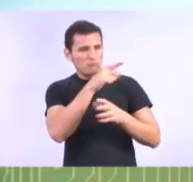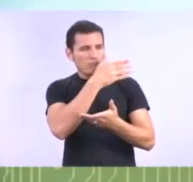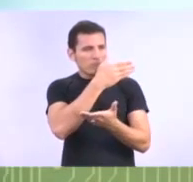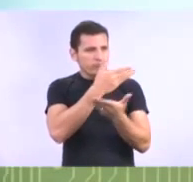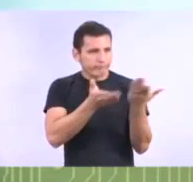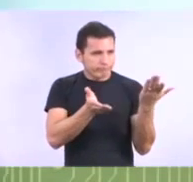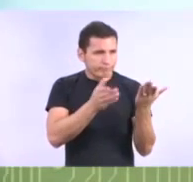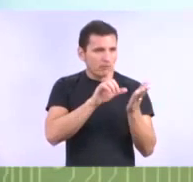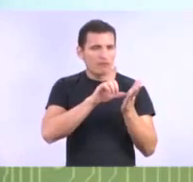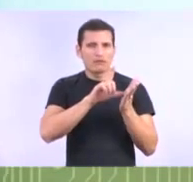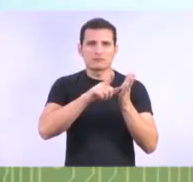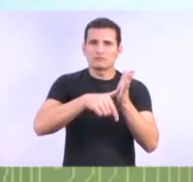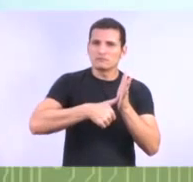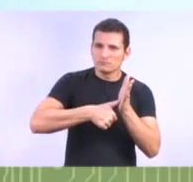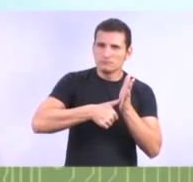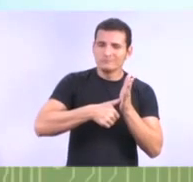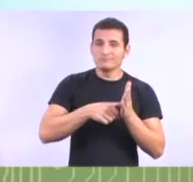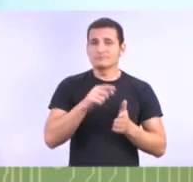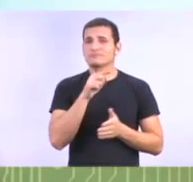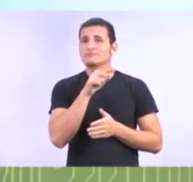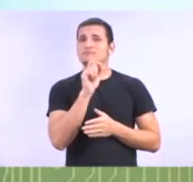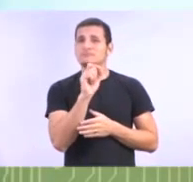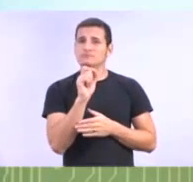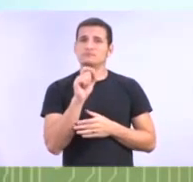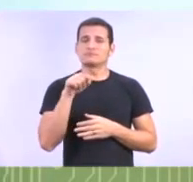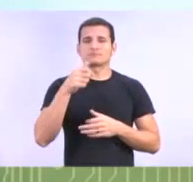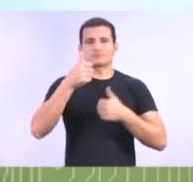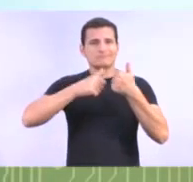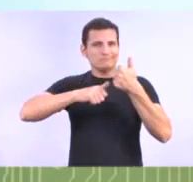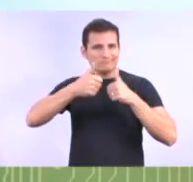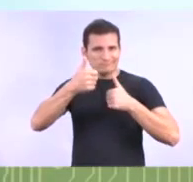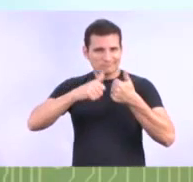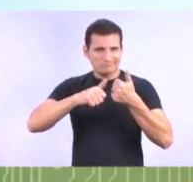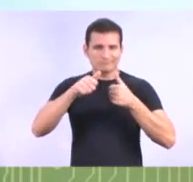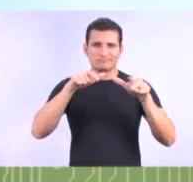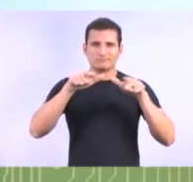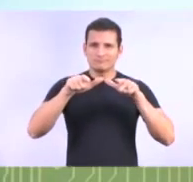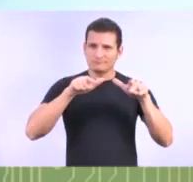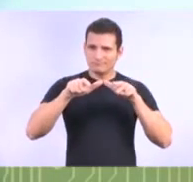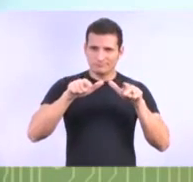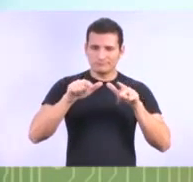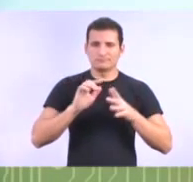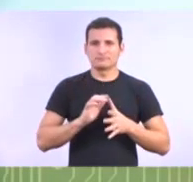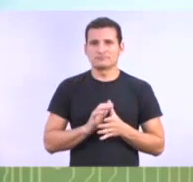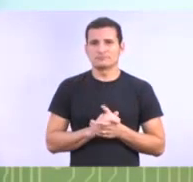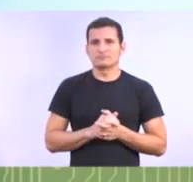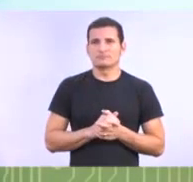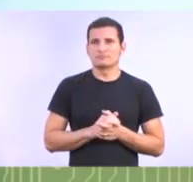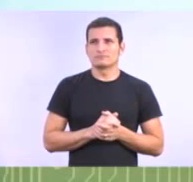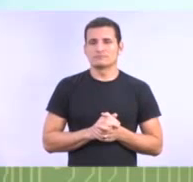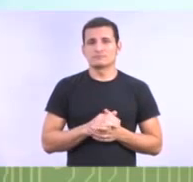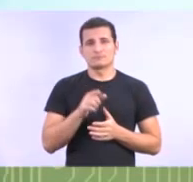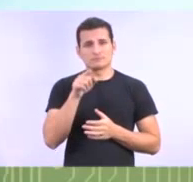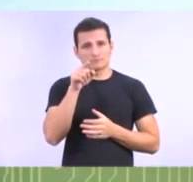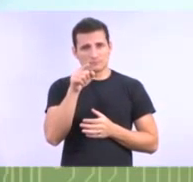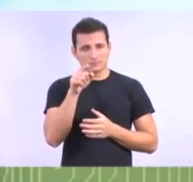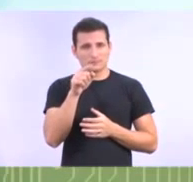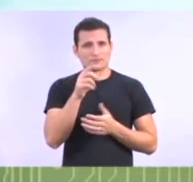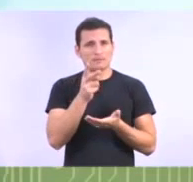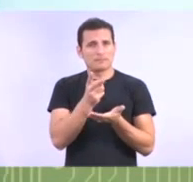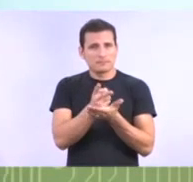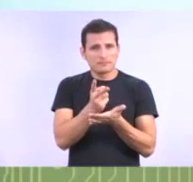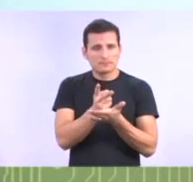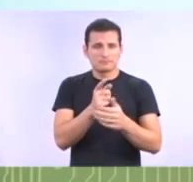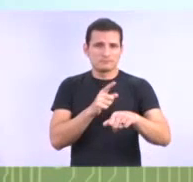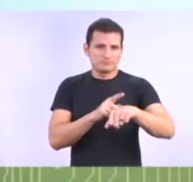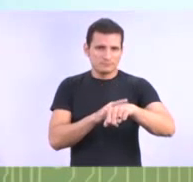fica atrasada. Isso tudo tem a ver com qualidade de serviço. Se ao mesmo tempo que você está fazendo essa transmissão, vamos